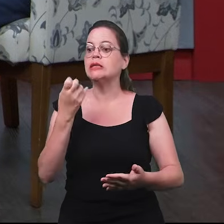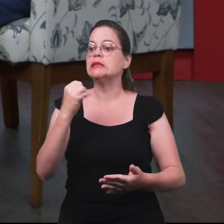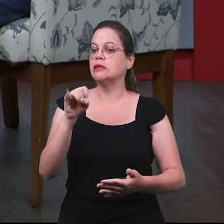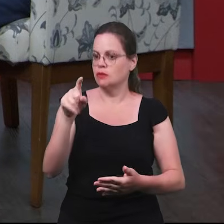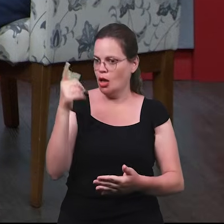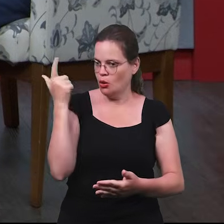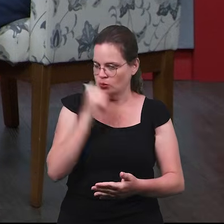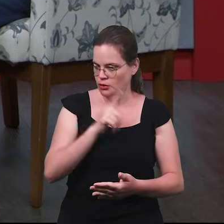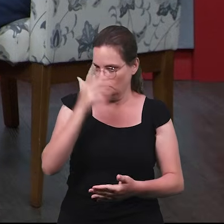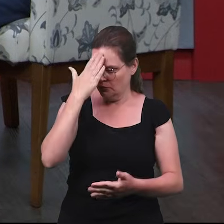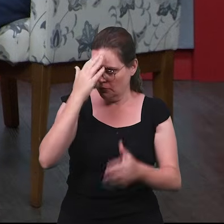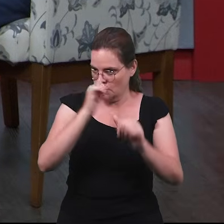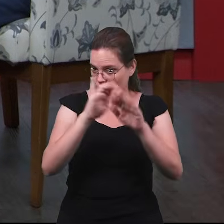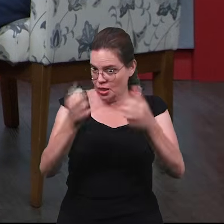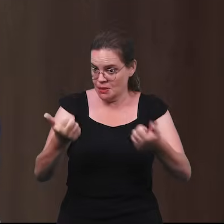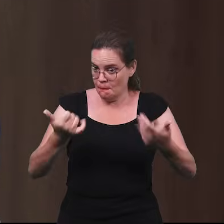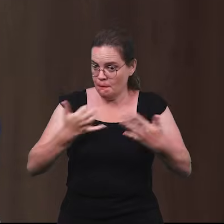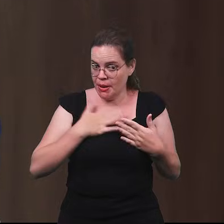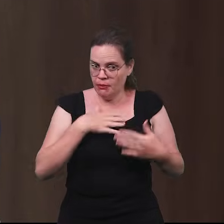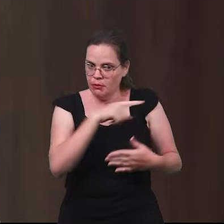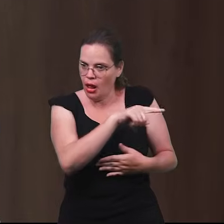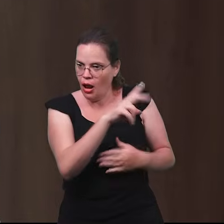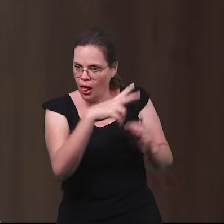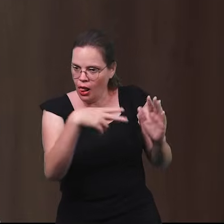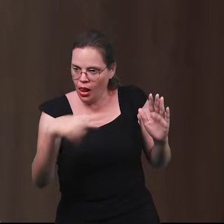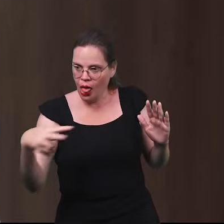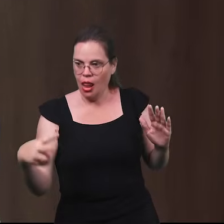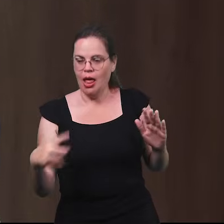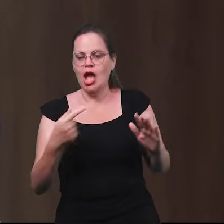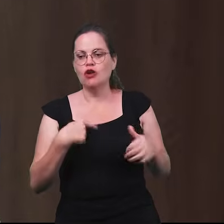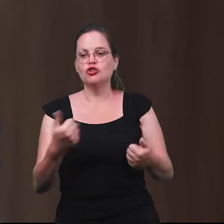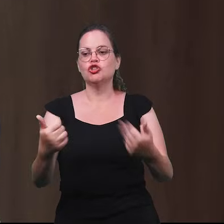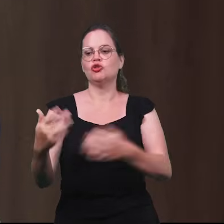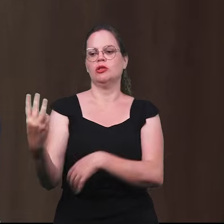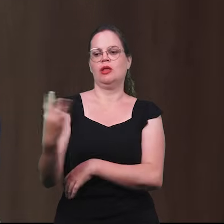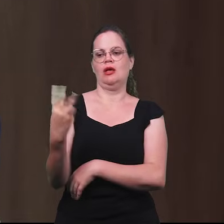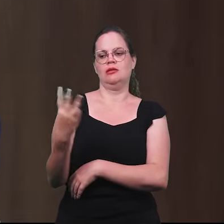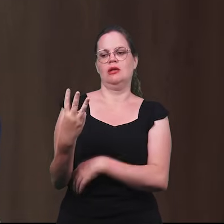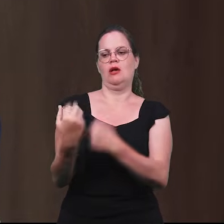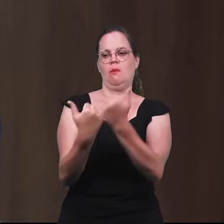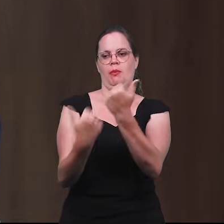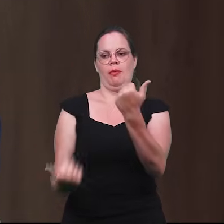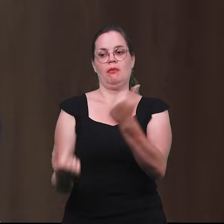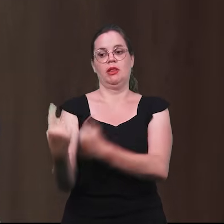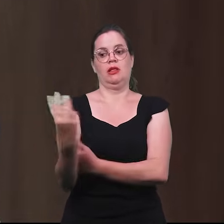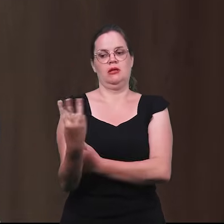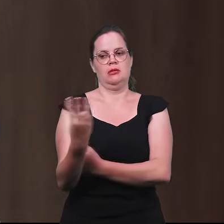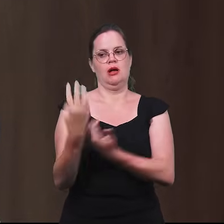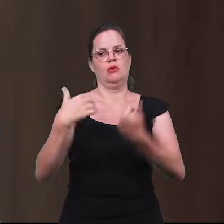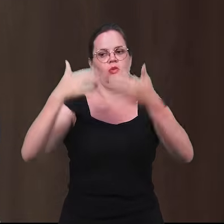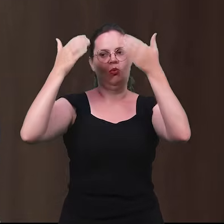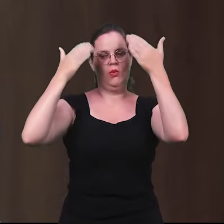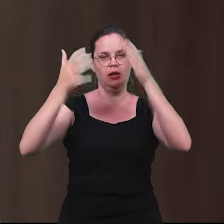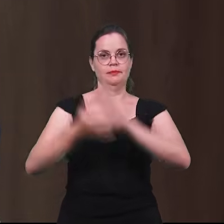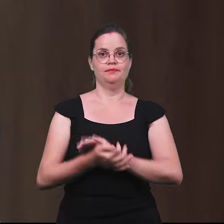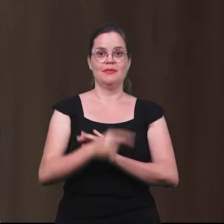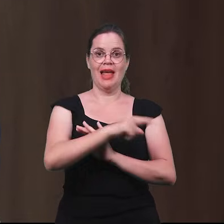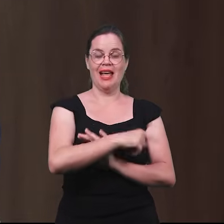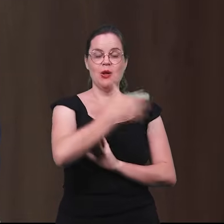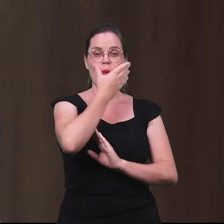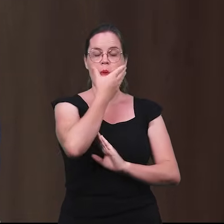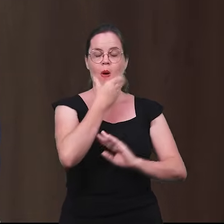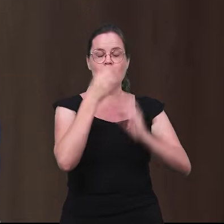o terceiro lugar no reino, e o rei estava assim altamente perturbado, seu semblante